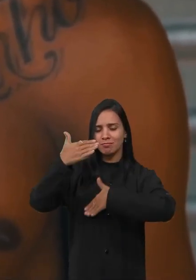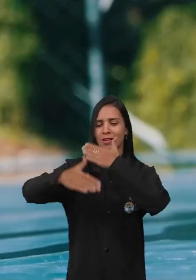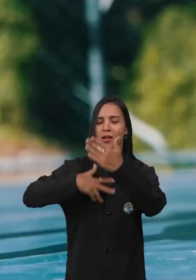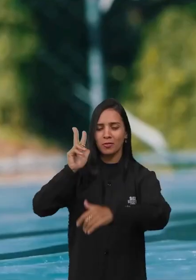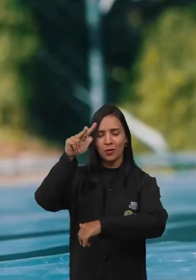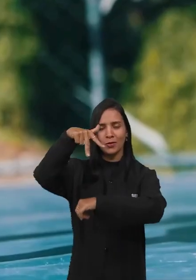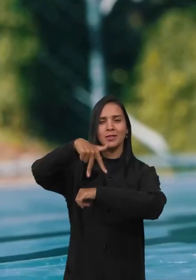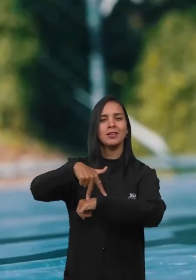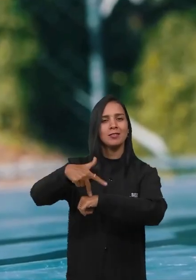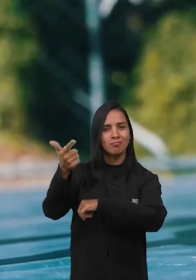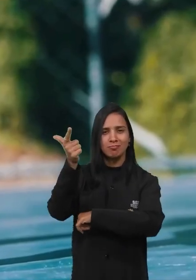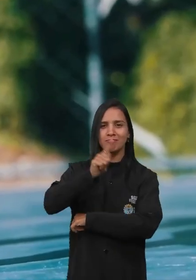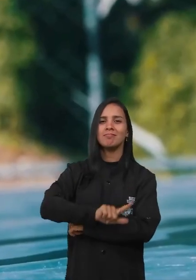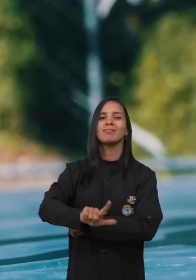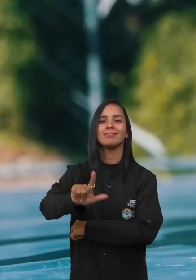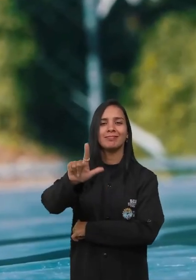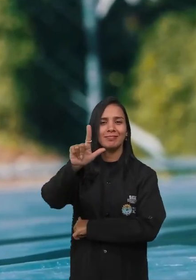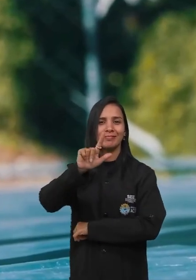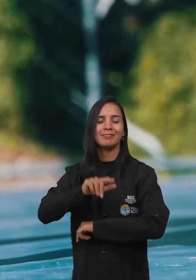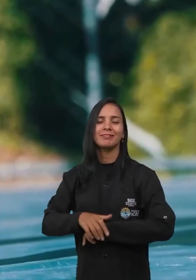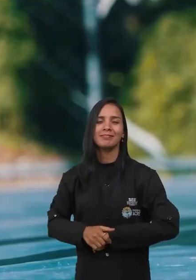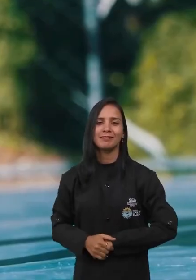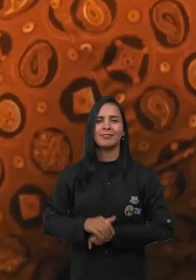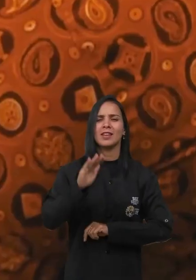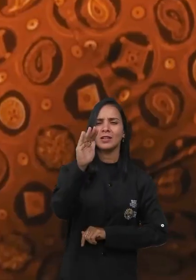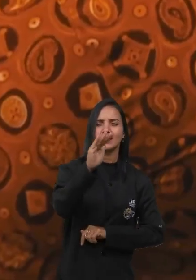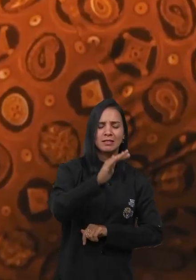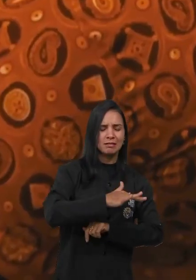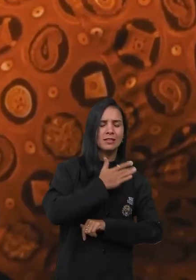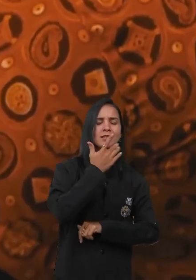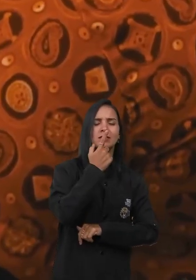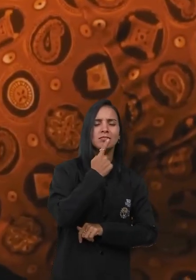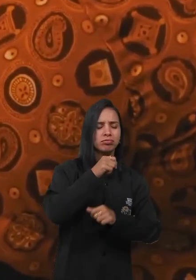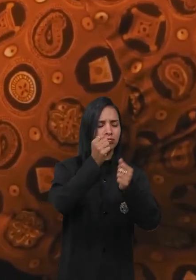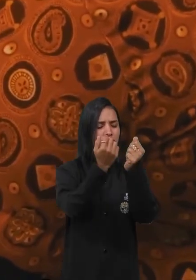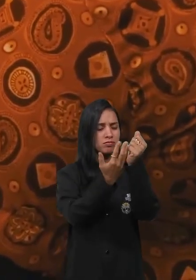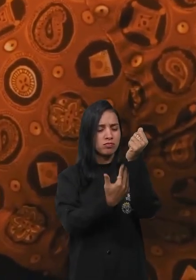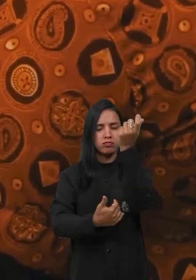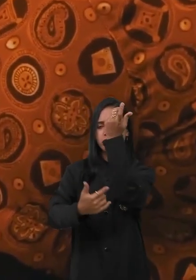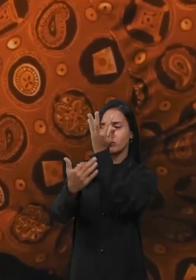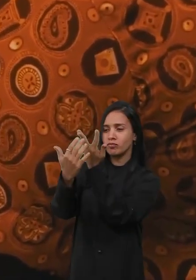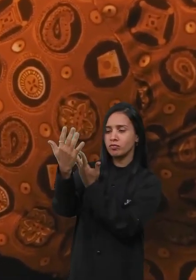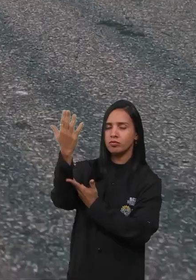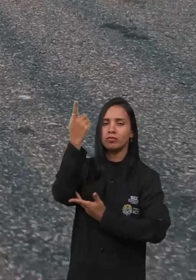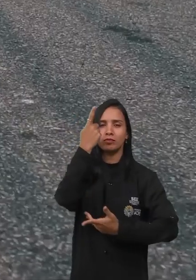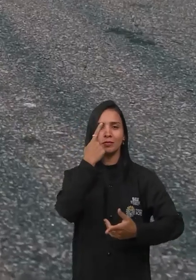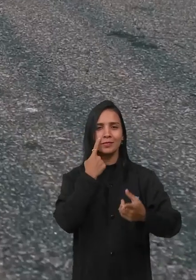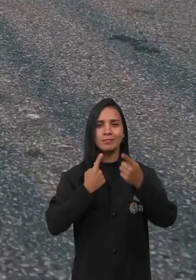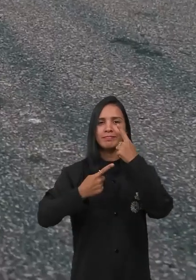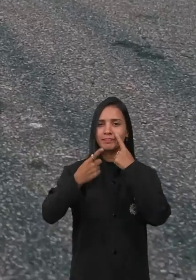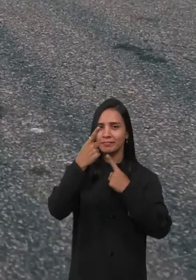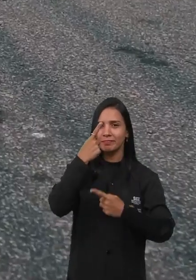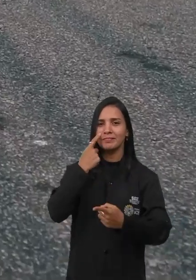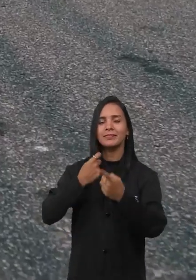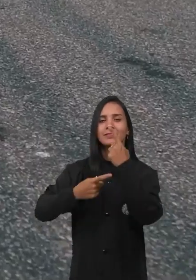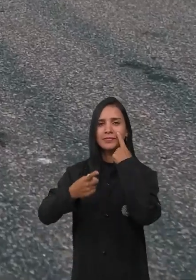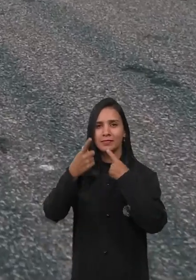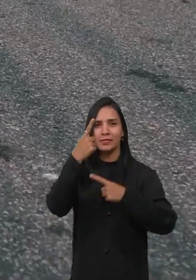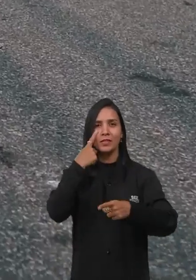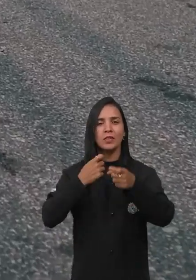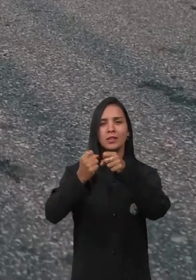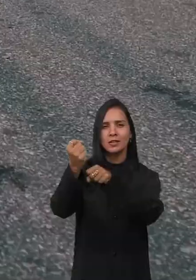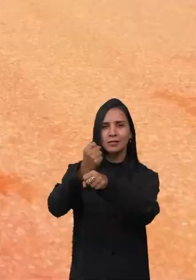esse ano eu não morro. Tenho sangrado demais, tenho chorado pra